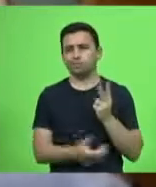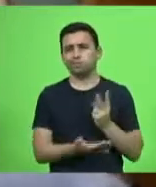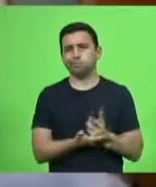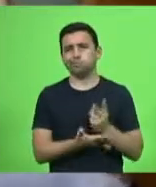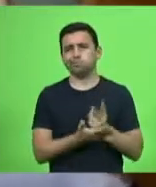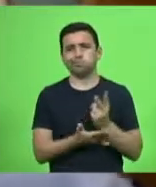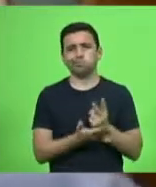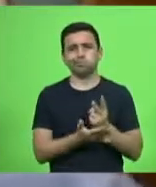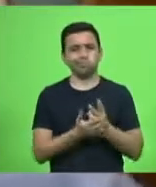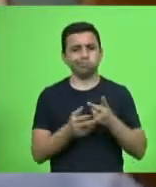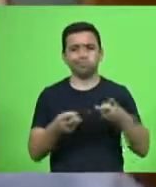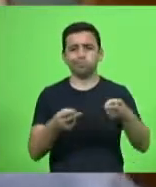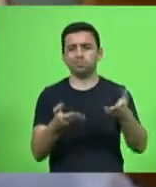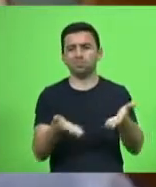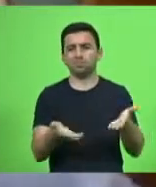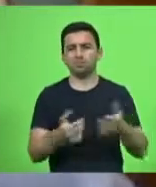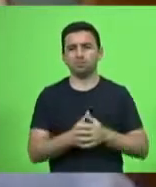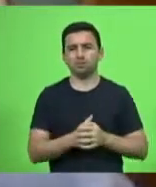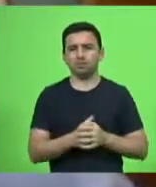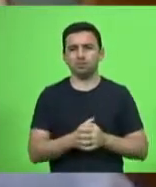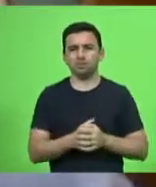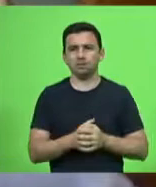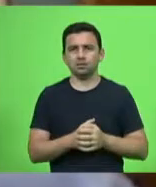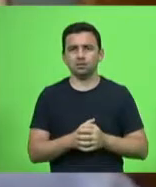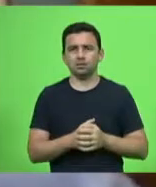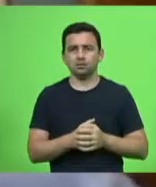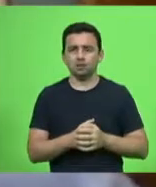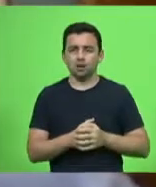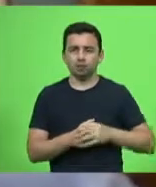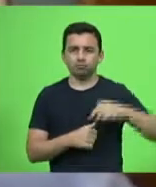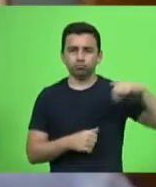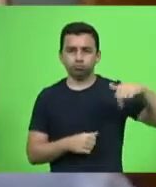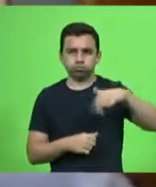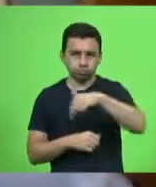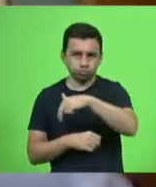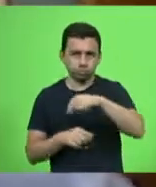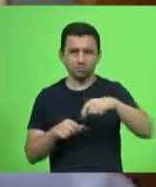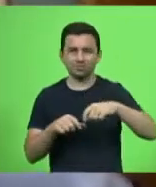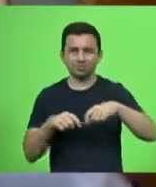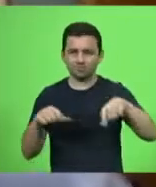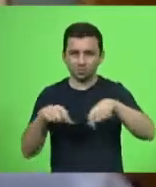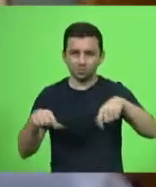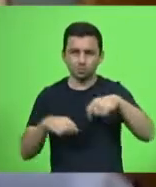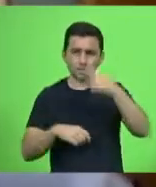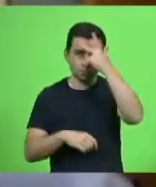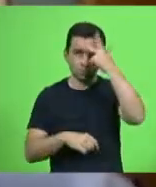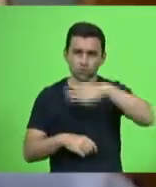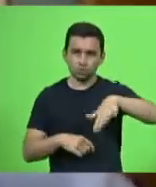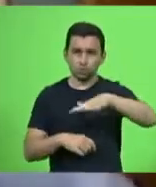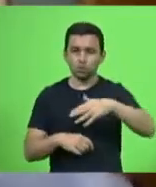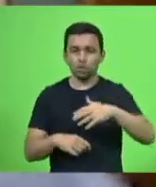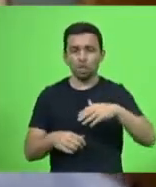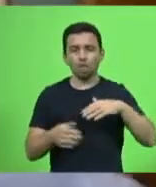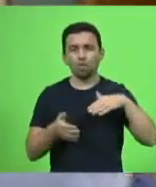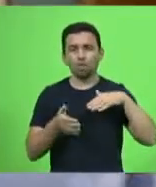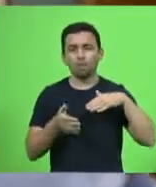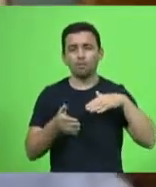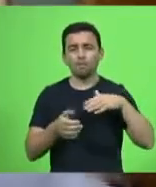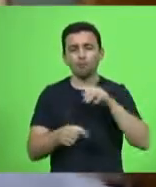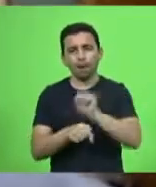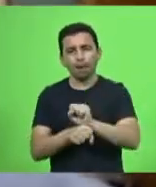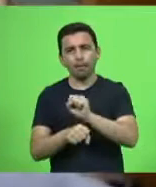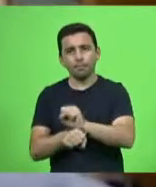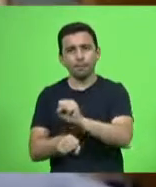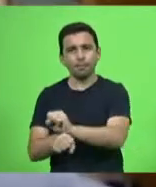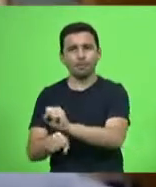nós estamos. As travessias urbanas, elas não deixam mais a rodovia andar. O trevo